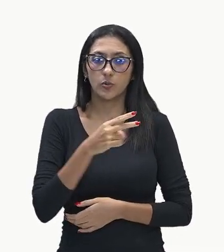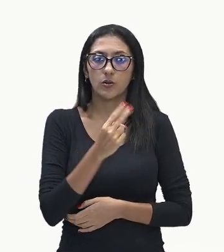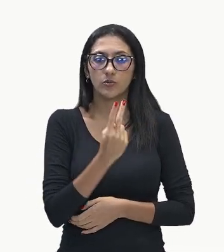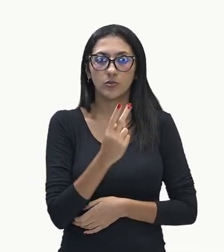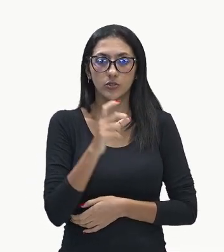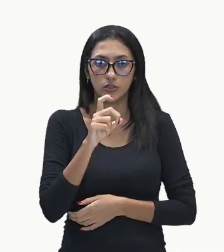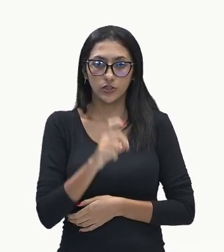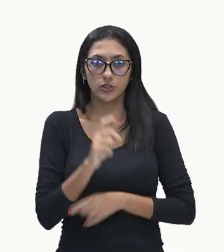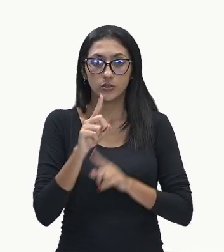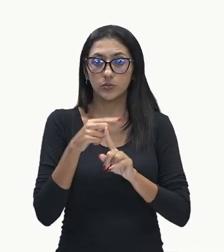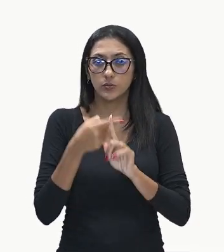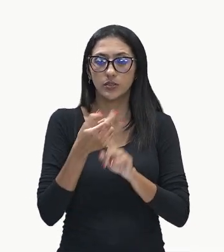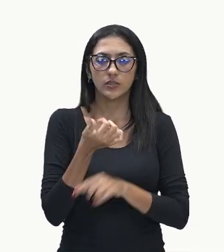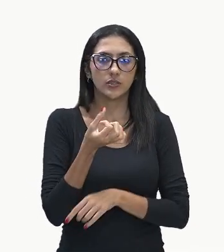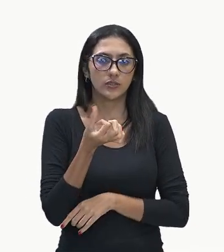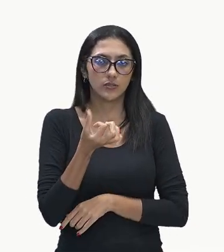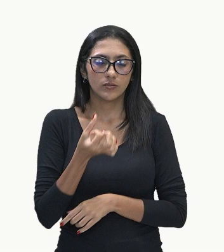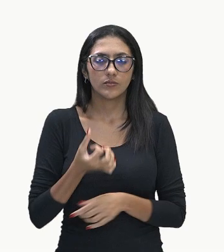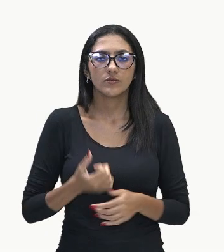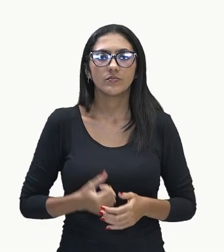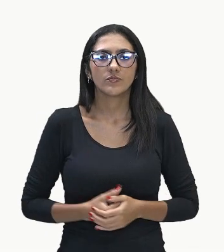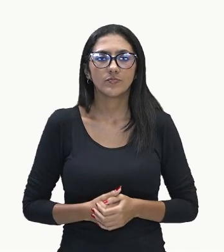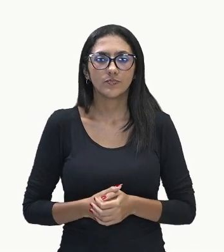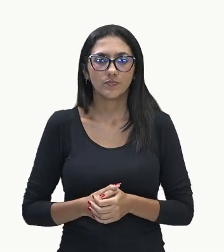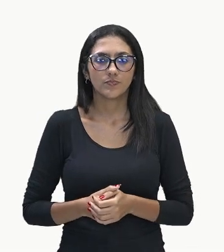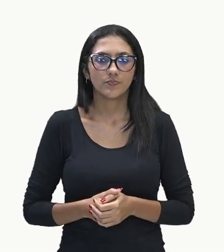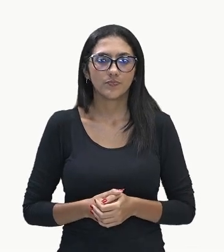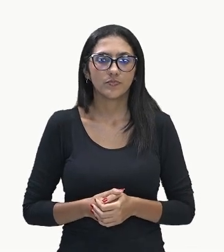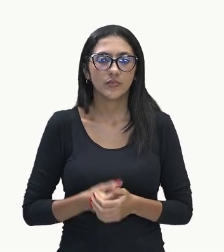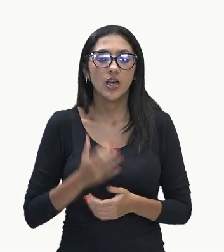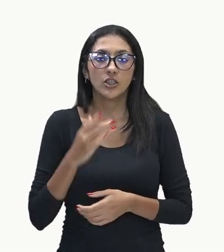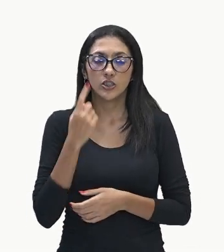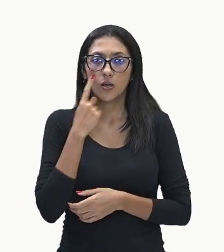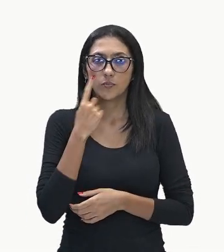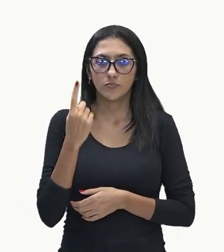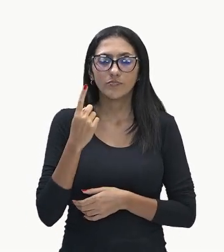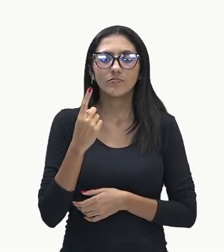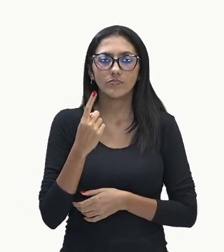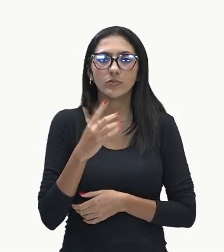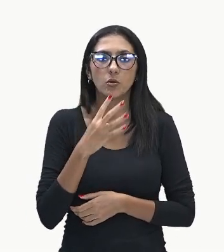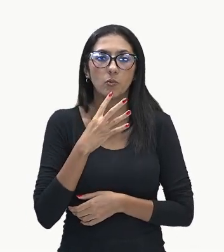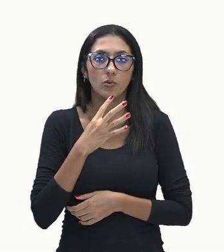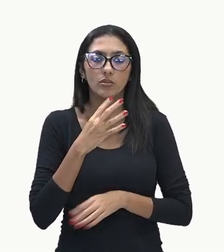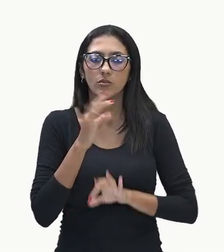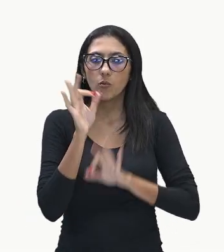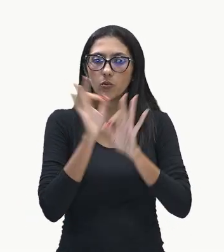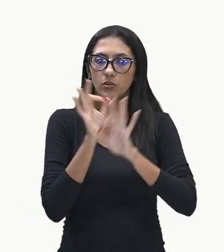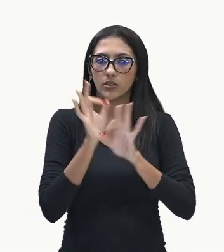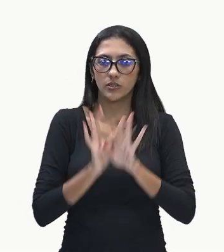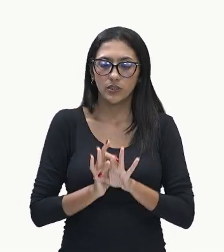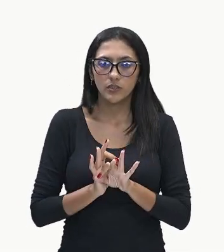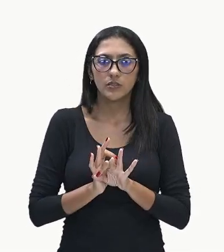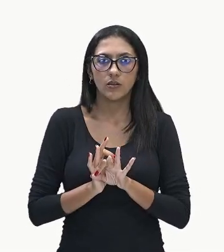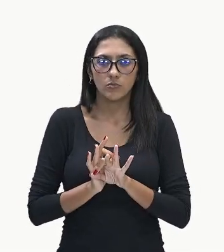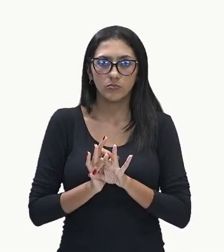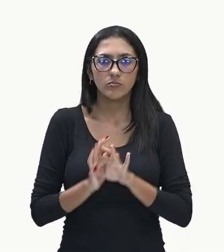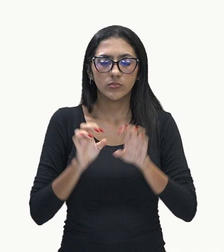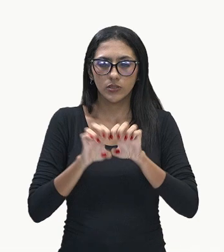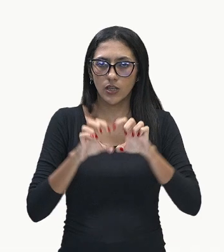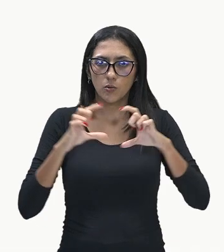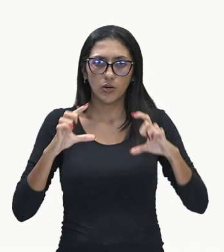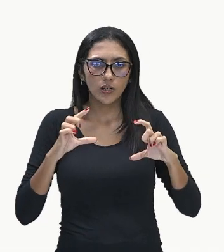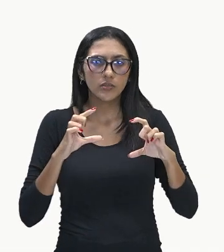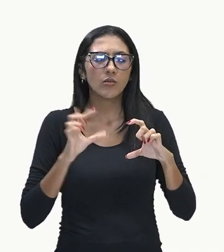O que é que nós vamos fazer agora? Já reconhecemos a aplicação, já reconhecemos aí a aplicação de equação no